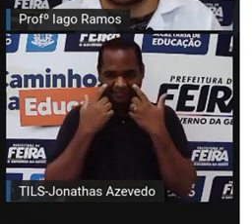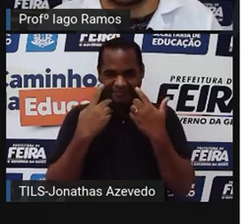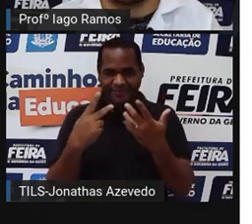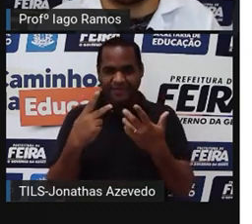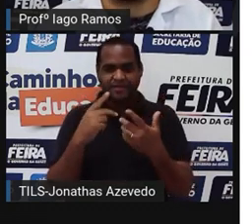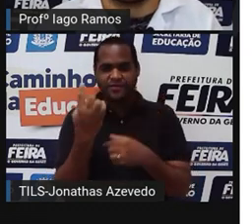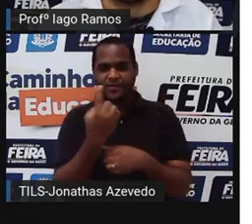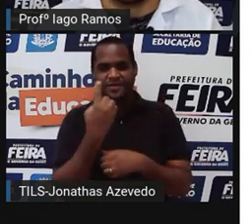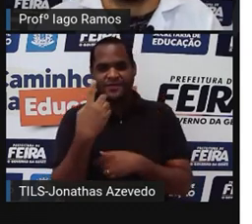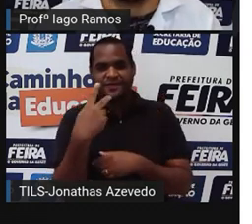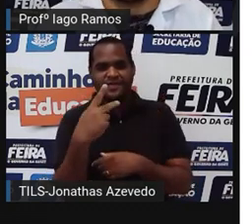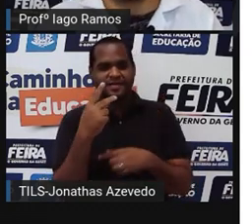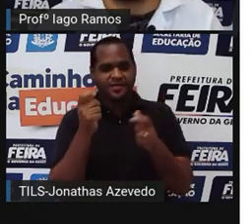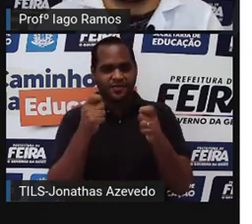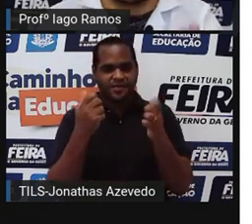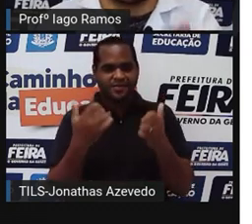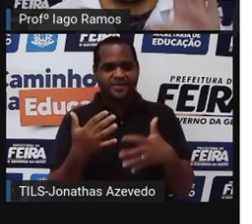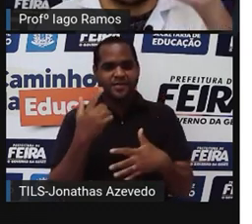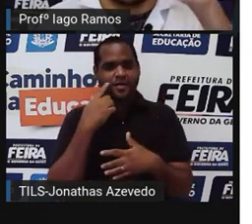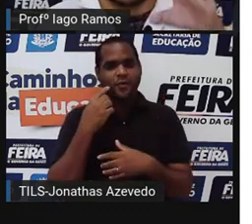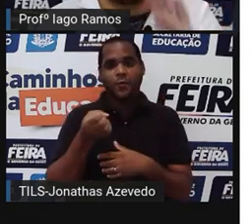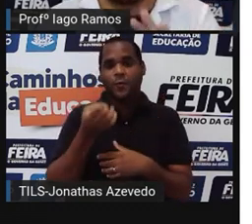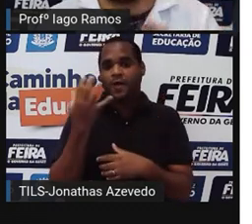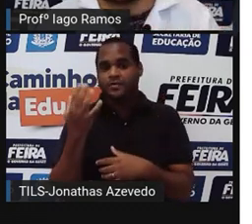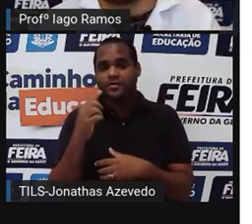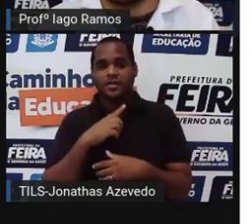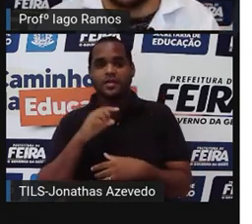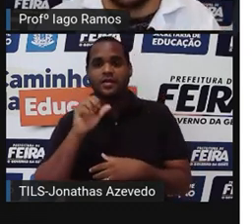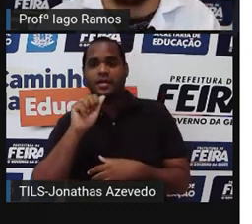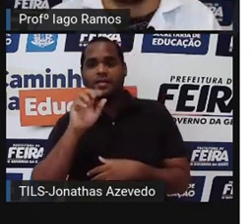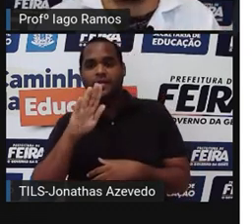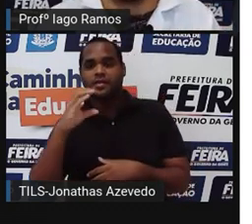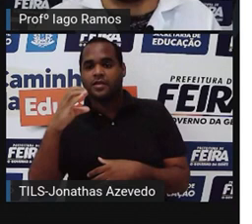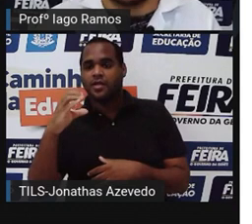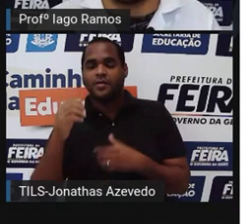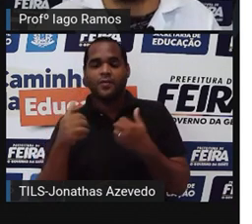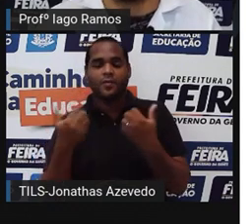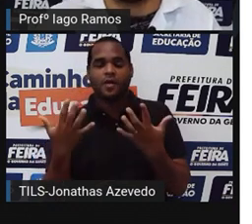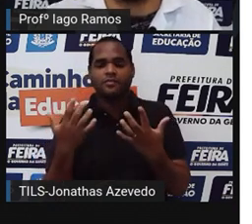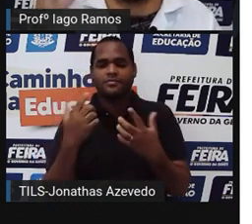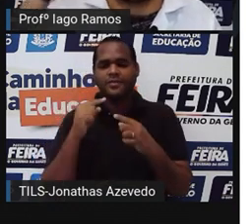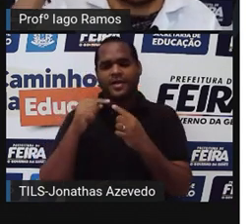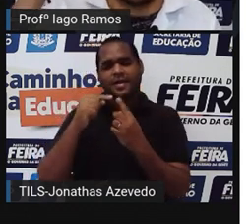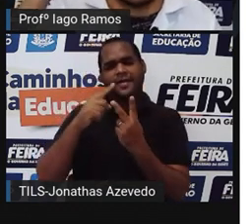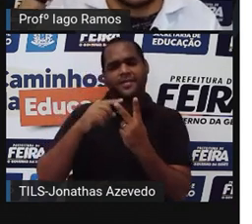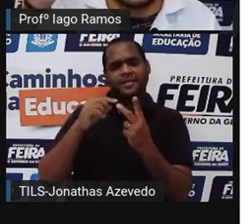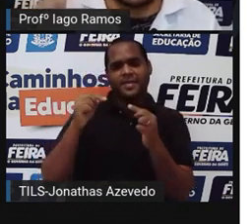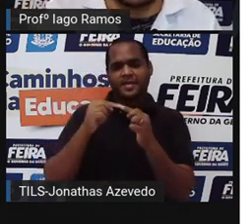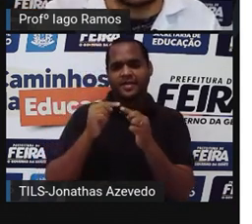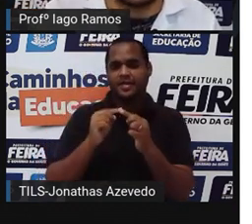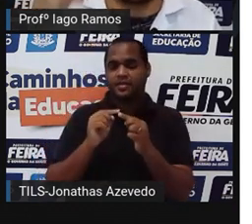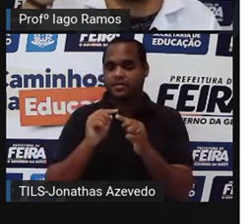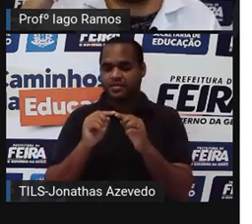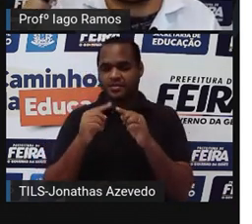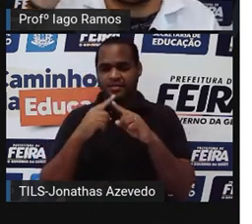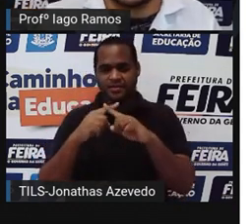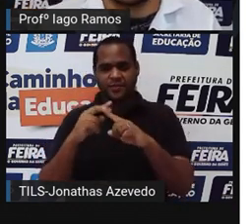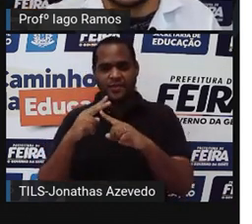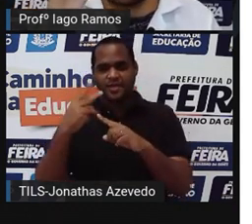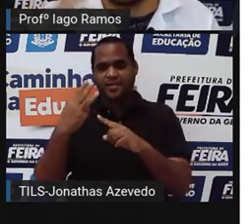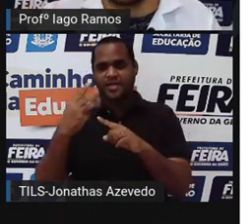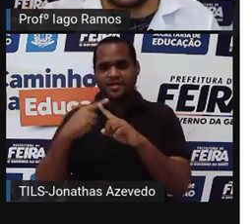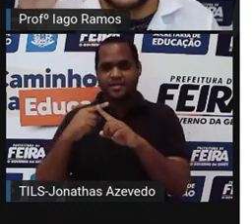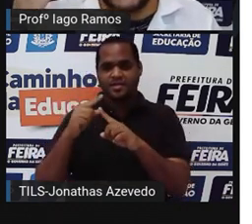aqui sozinho, ó. Qual das três ali, A, B ou C, são raízes dessa equação x ao quadrado mais